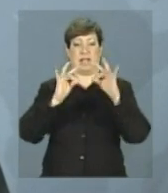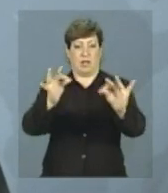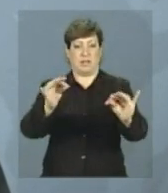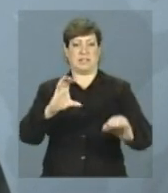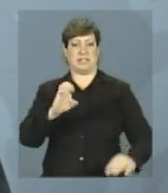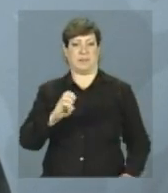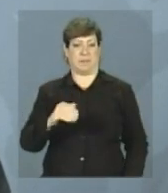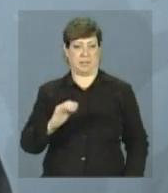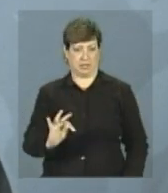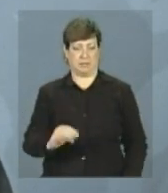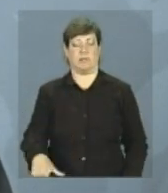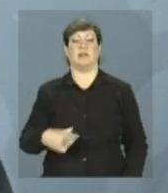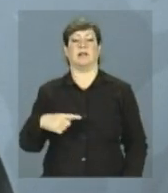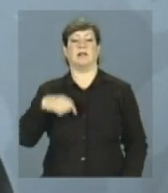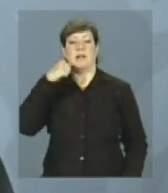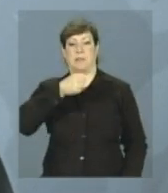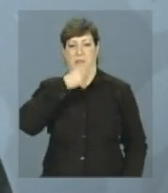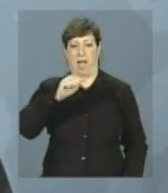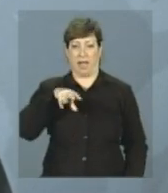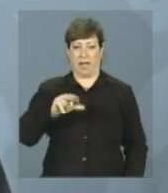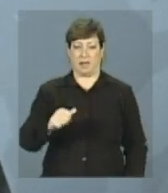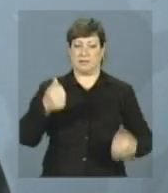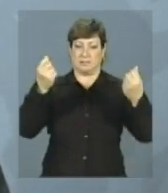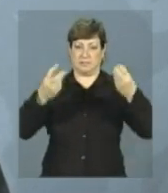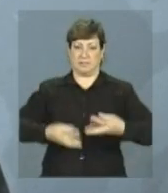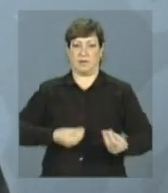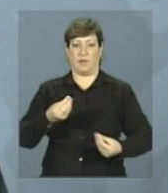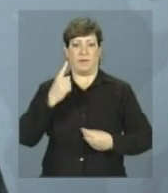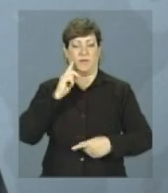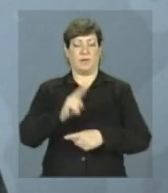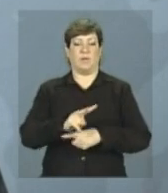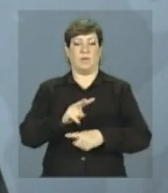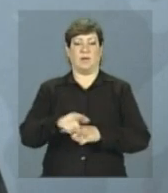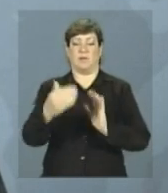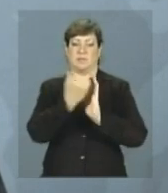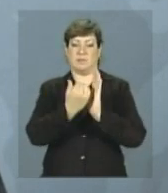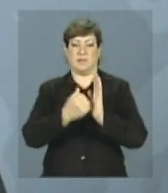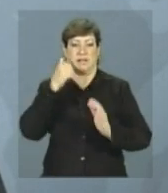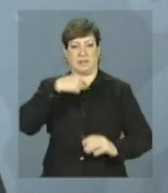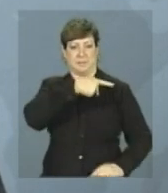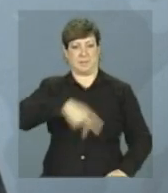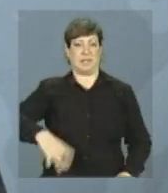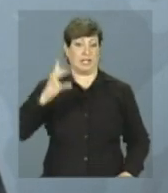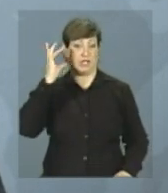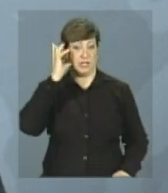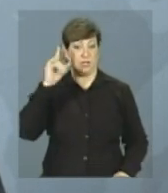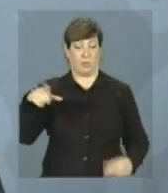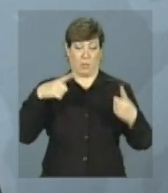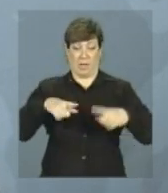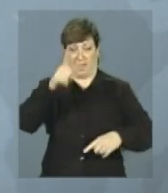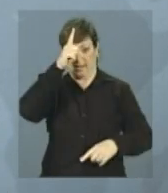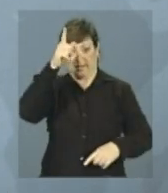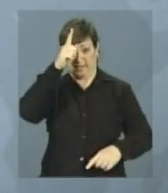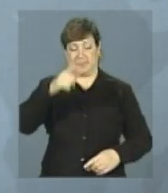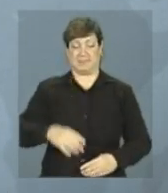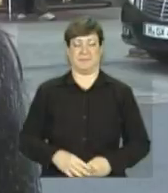Tecnologia CeBIT. A repórter Ana Gabriela Salles acompanha a agenda da presidenta Dilma Rousseff em